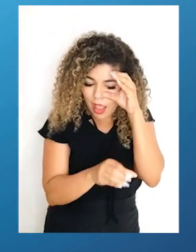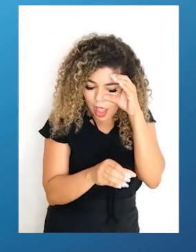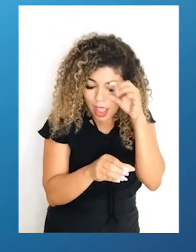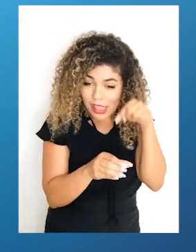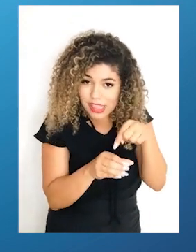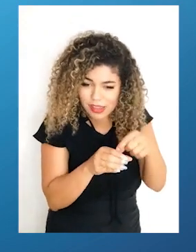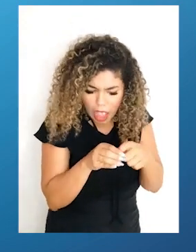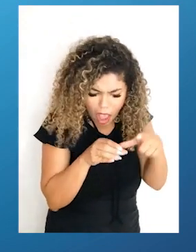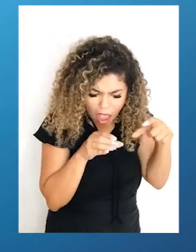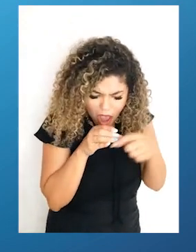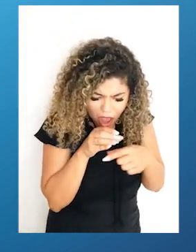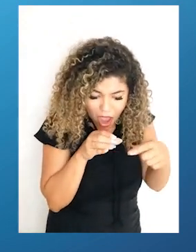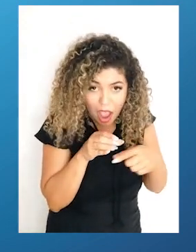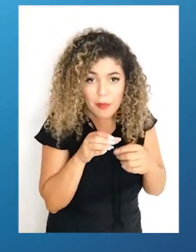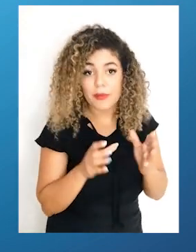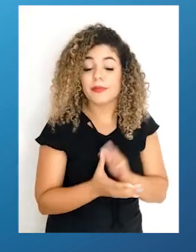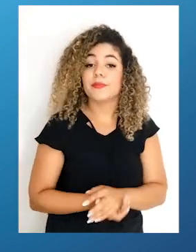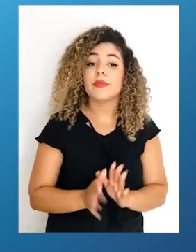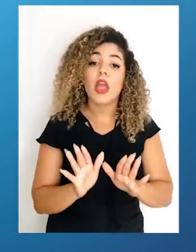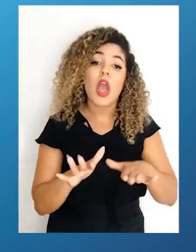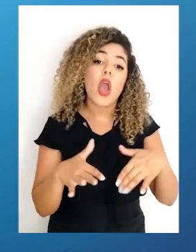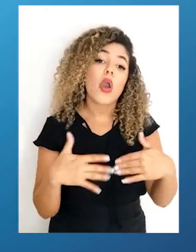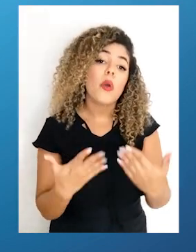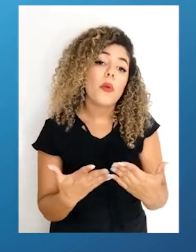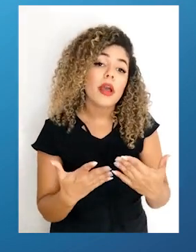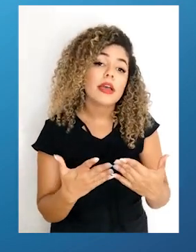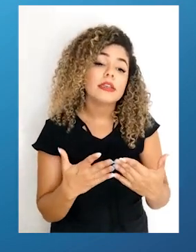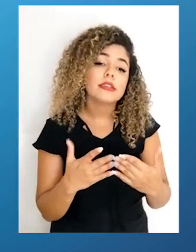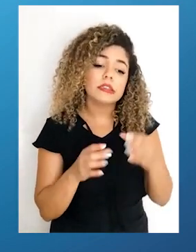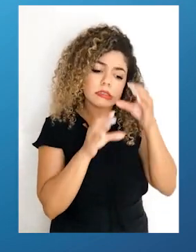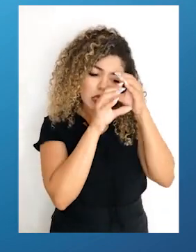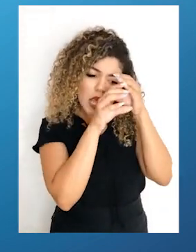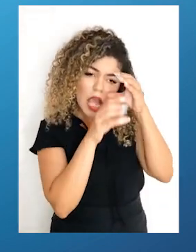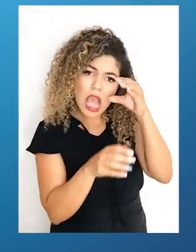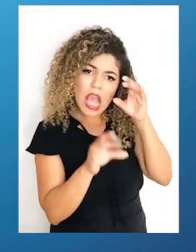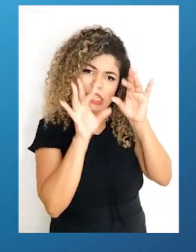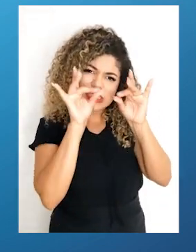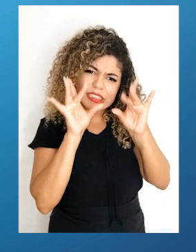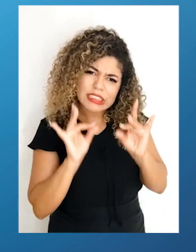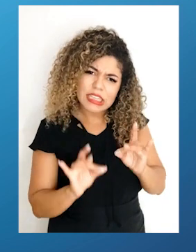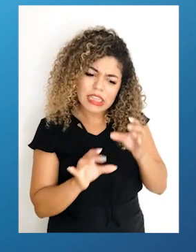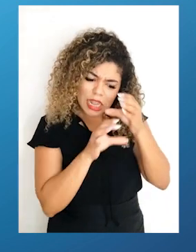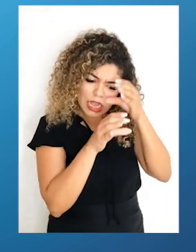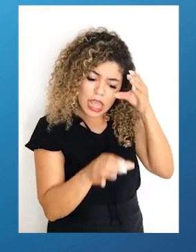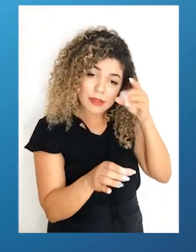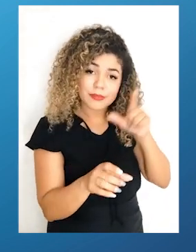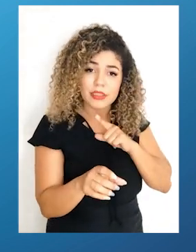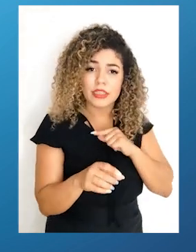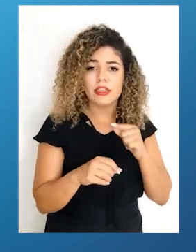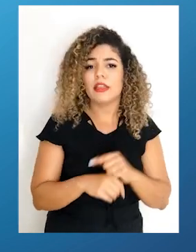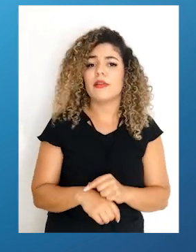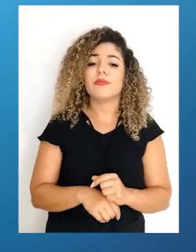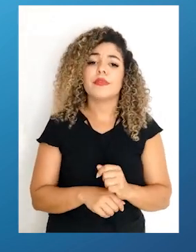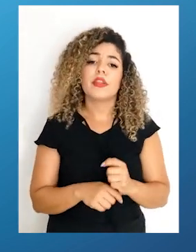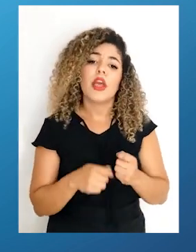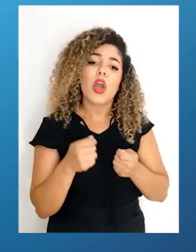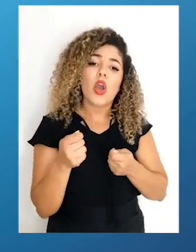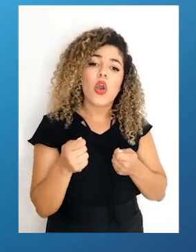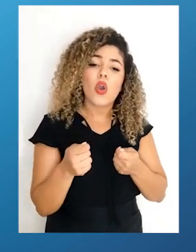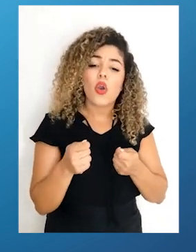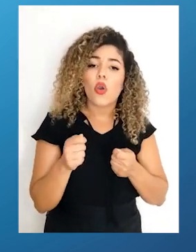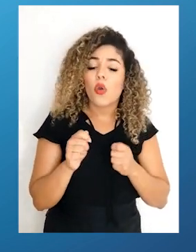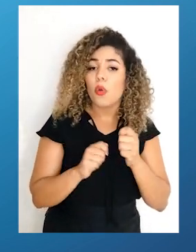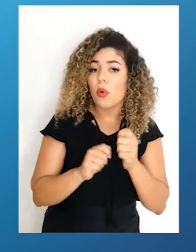de um microscópio? Aqui nós temos ajuste de brilho, que é feito na parte final, a base para a implementação